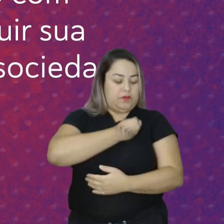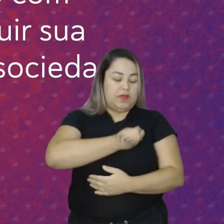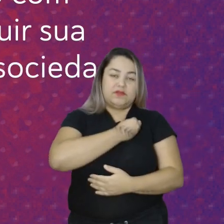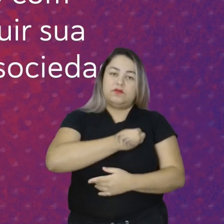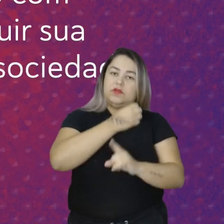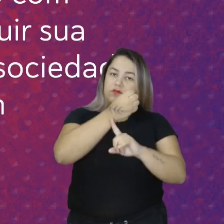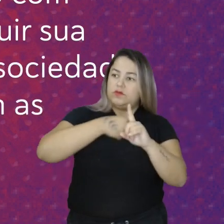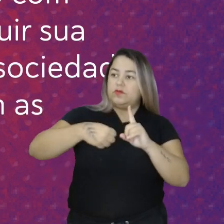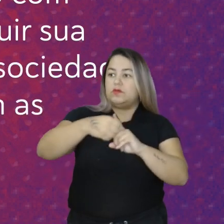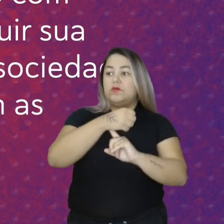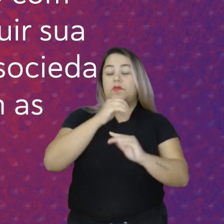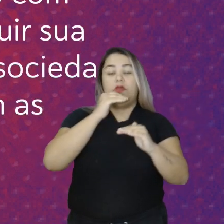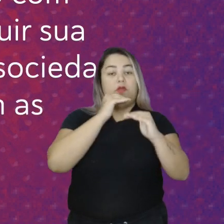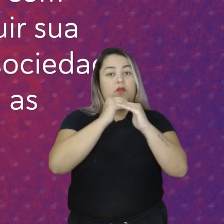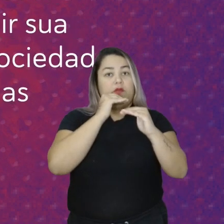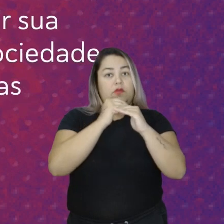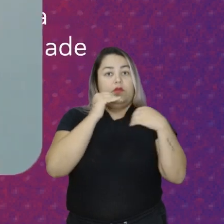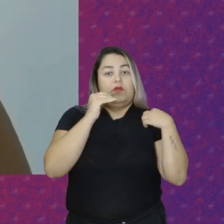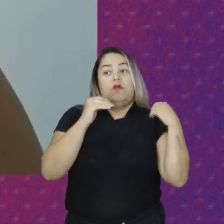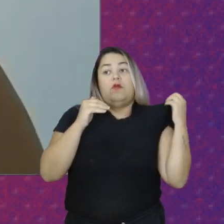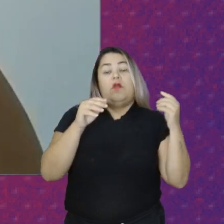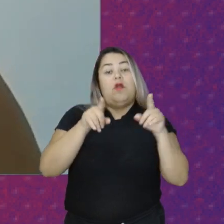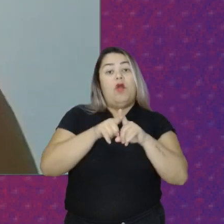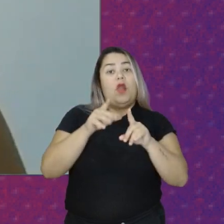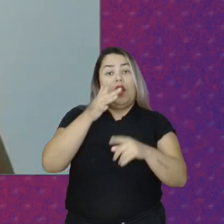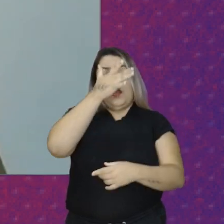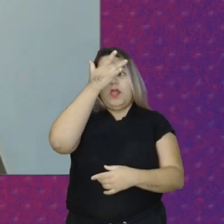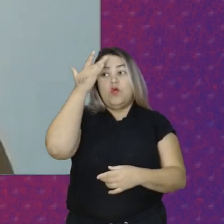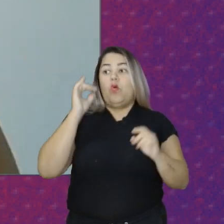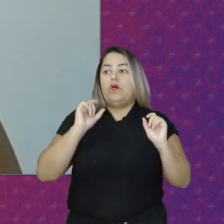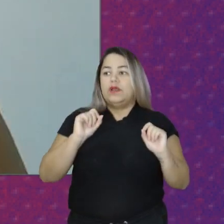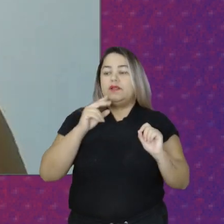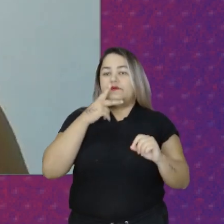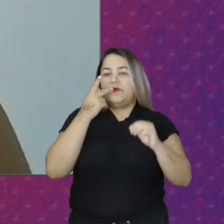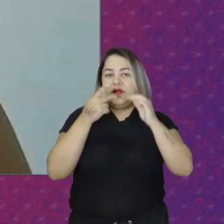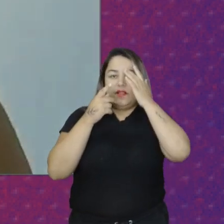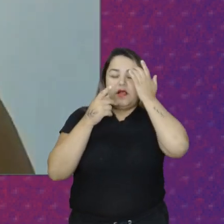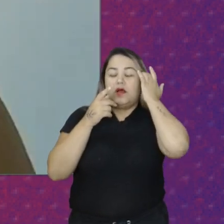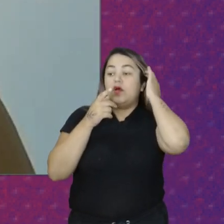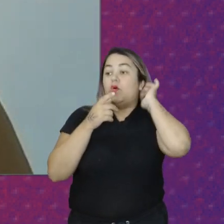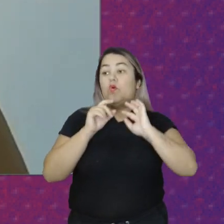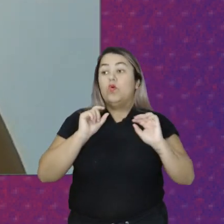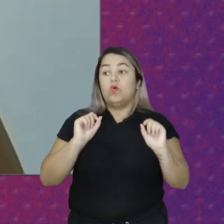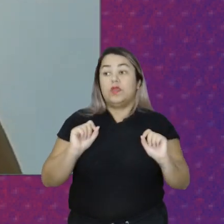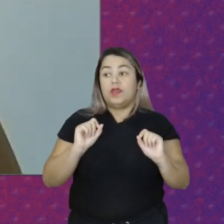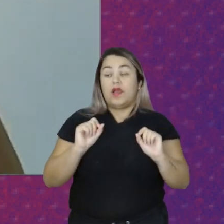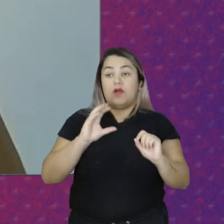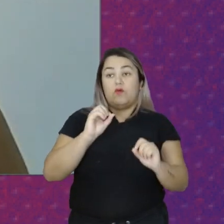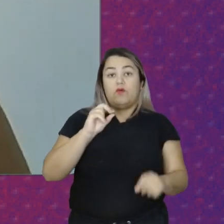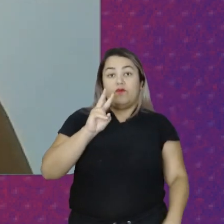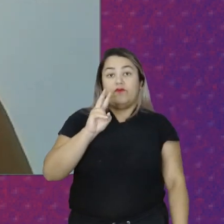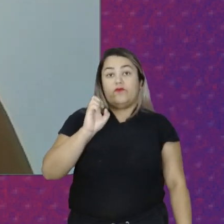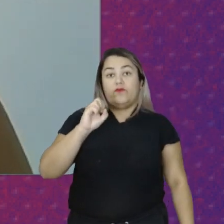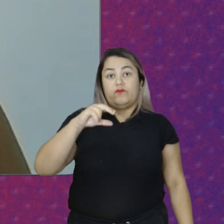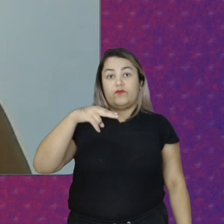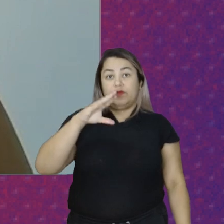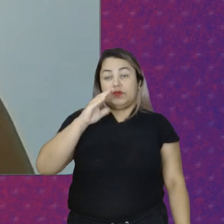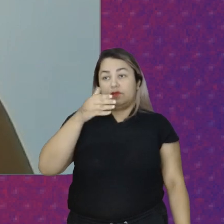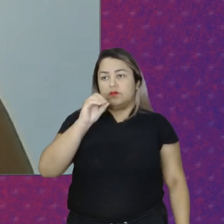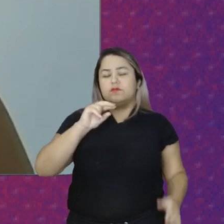sociedade em igualdade de condições com as demais pessoas. E o que ela quer dizer? O que a Convenção quer dizer? Ela quer